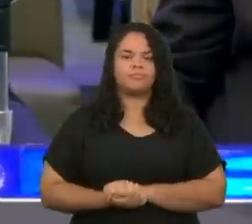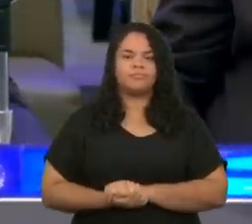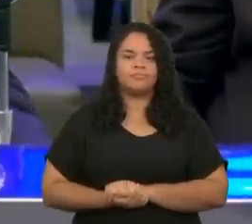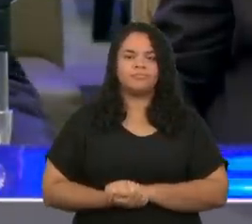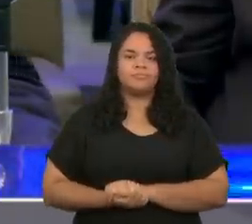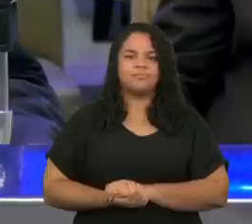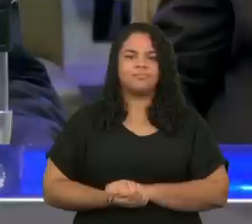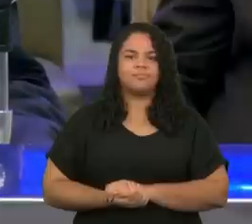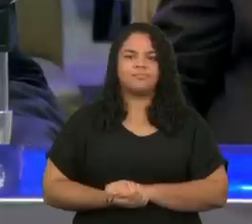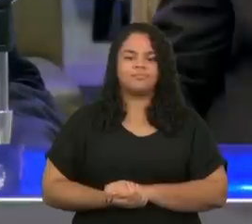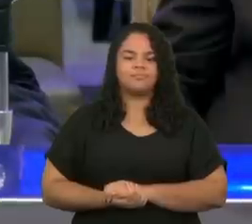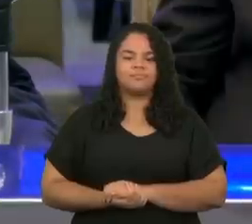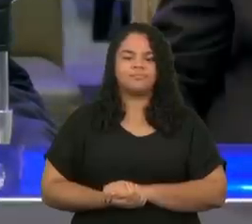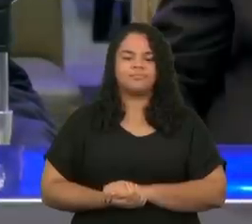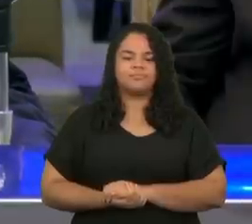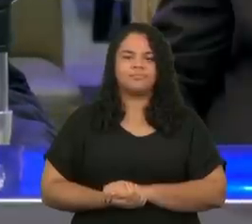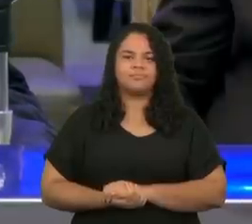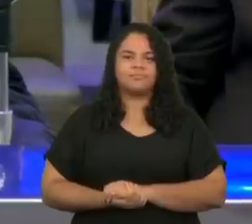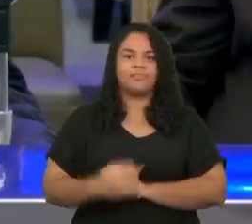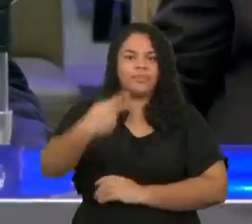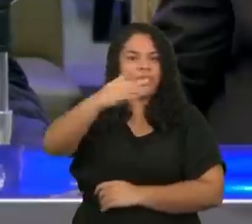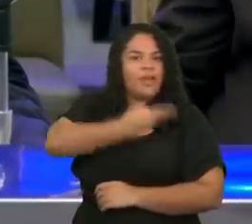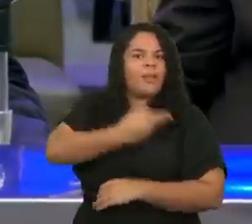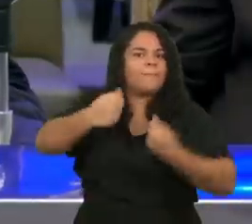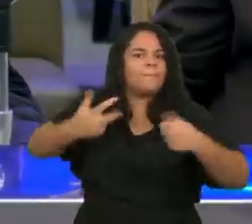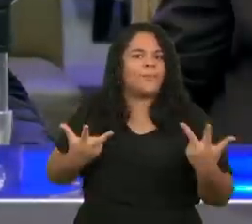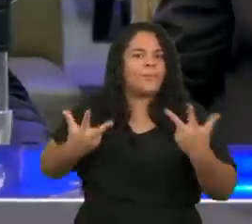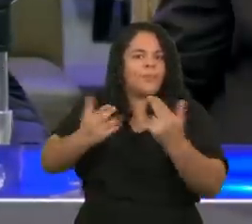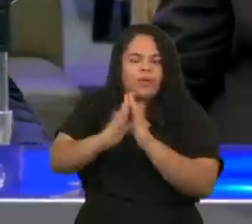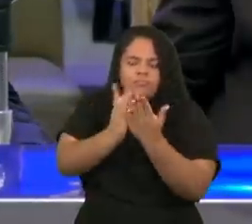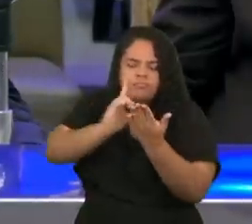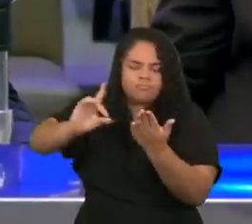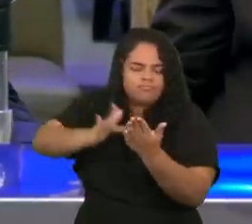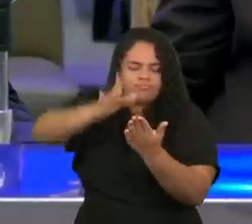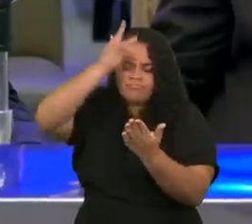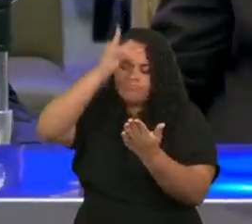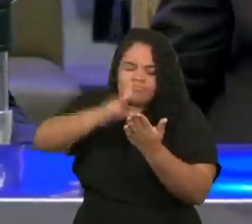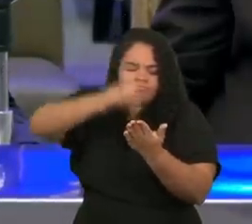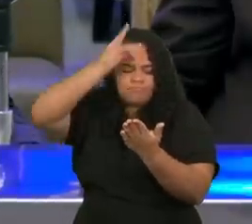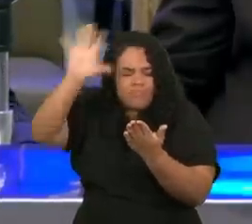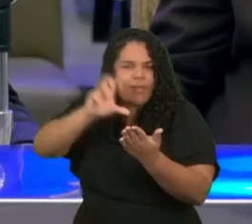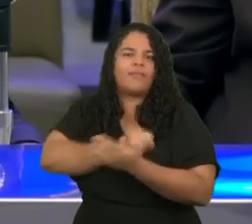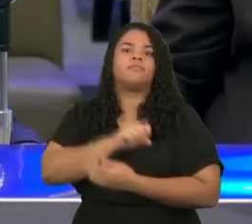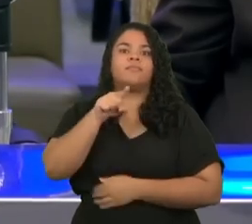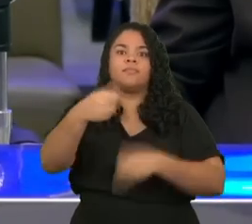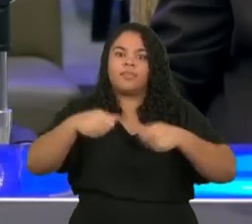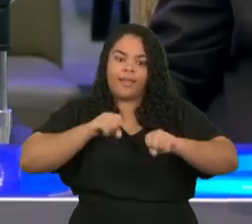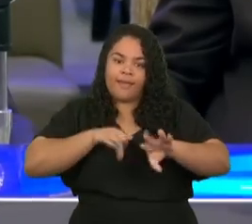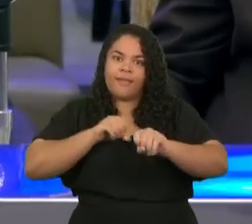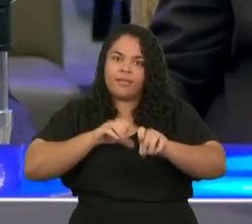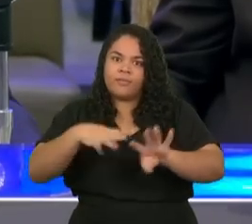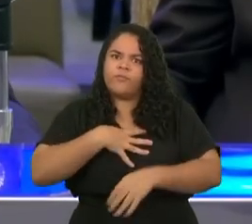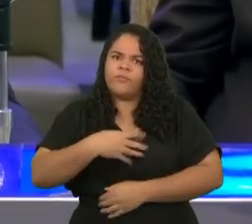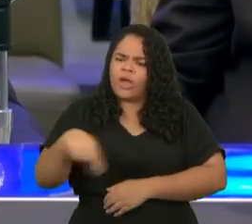é amigos que amam a palavra os seus filhos merecem amigos que amam a palavra amigos que amam a